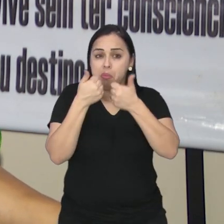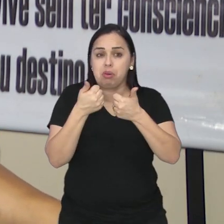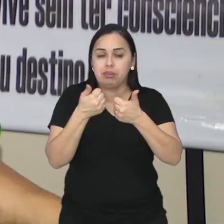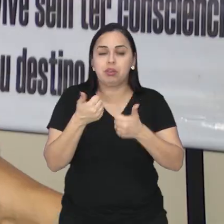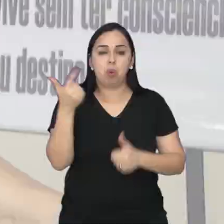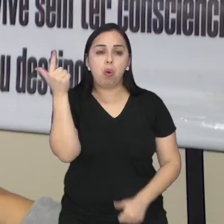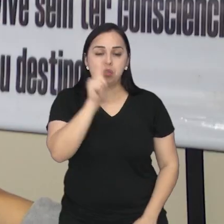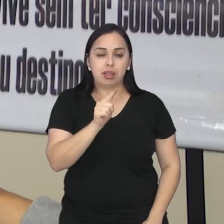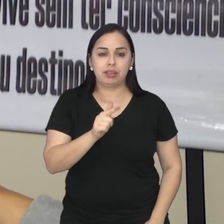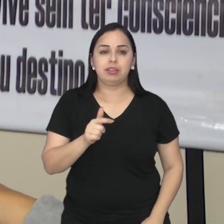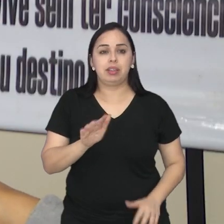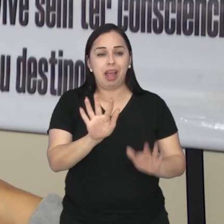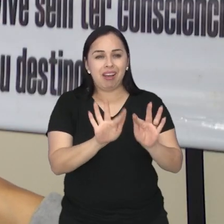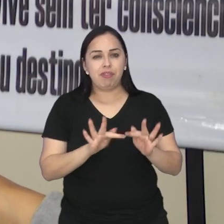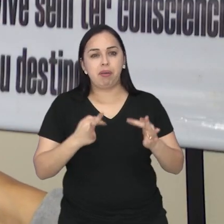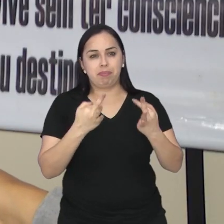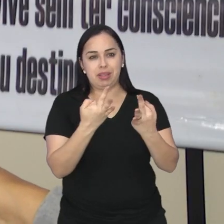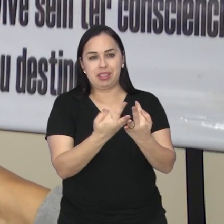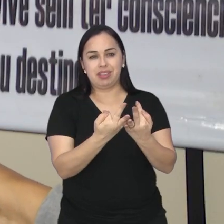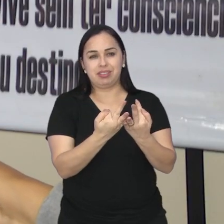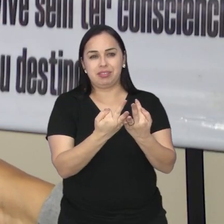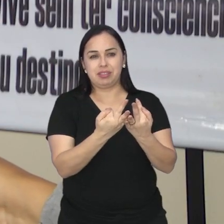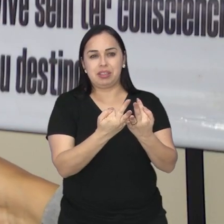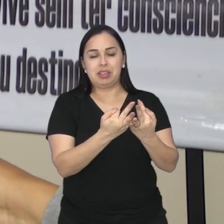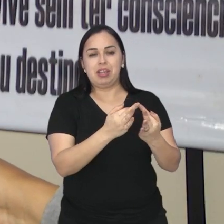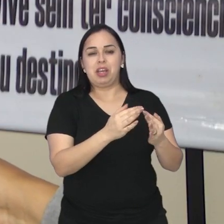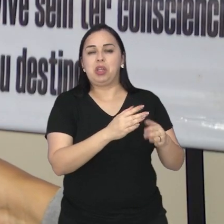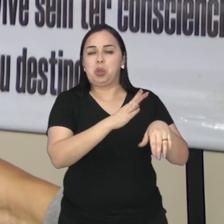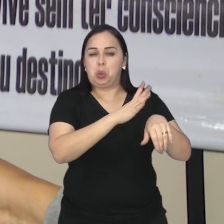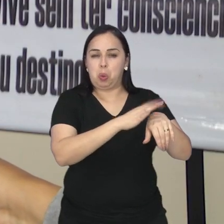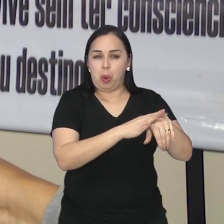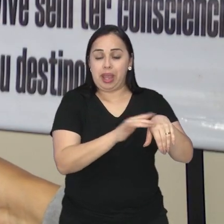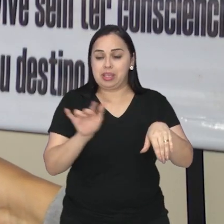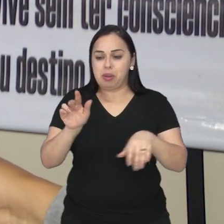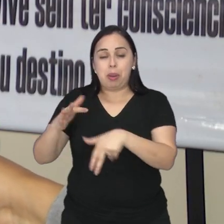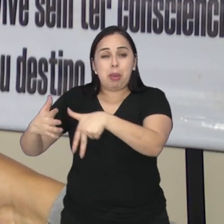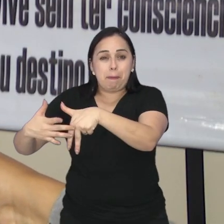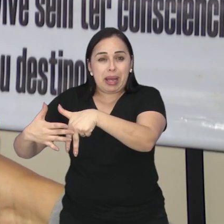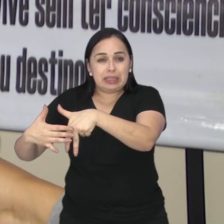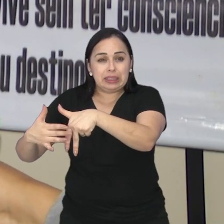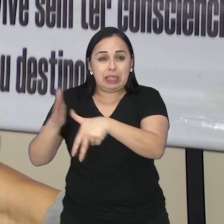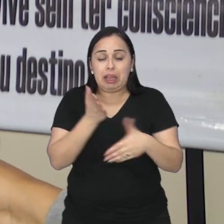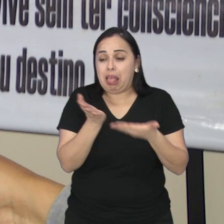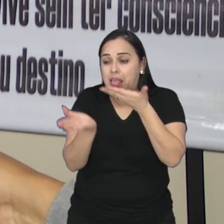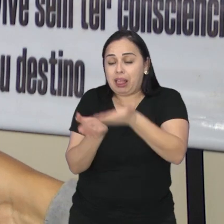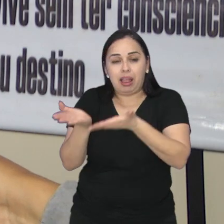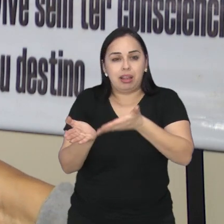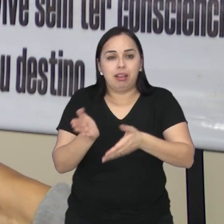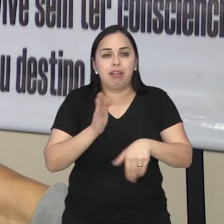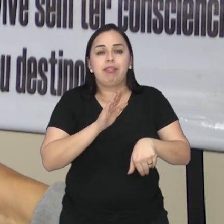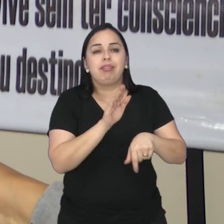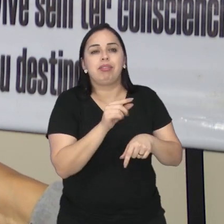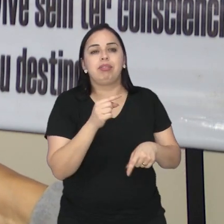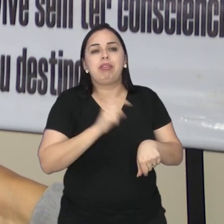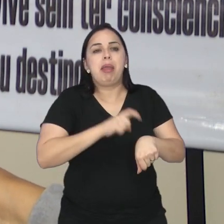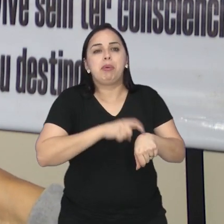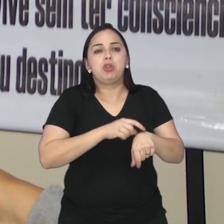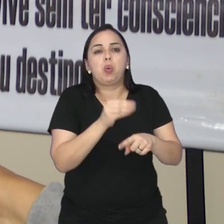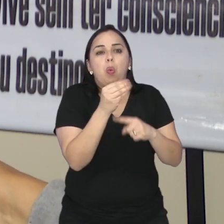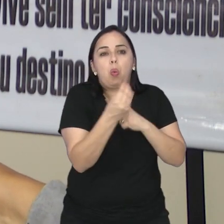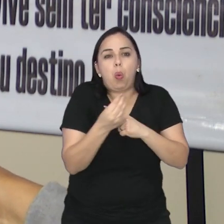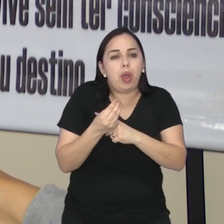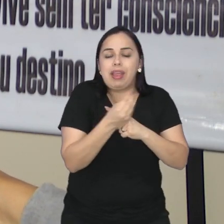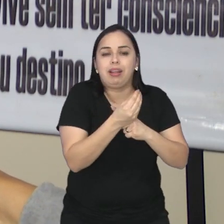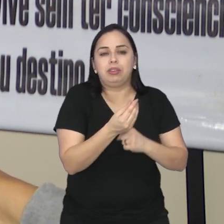na sociedade. A família ela fica mais doente do que o próprio paciente, porque eles são cuidador e eles não têm tempo de cuidar